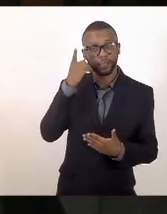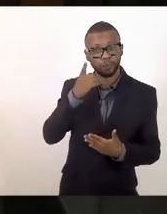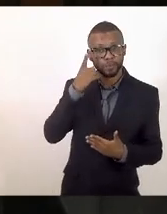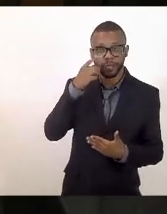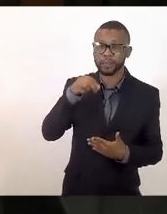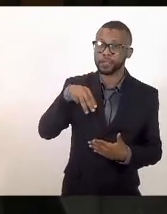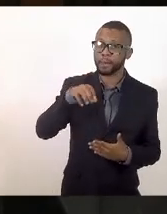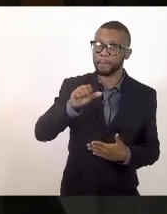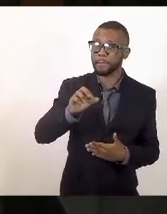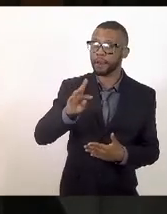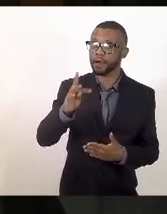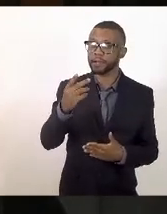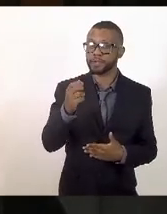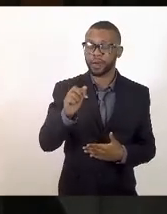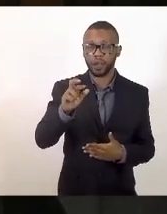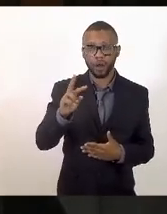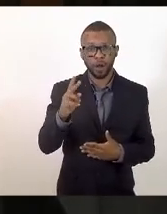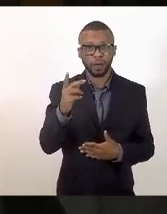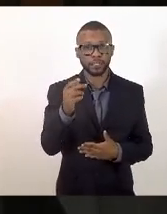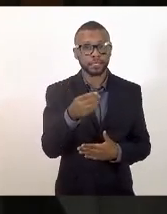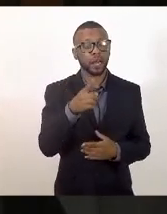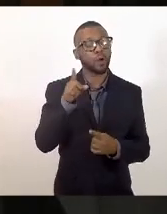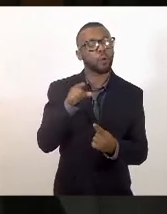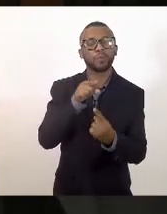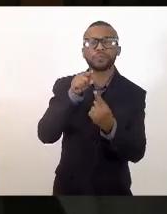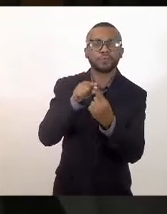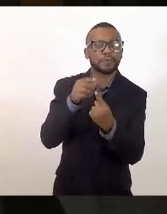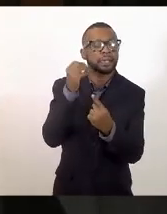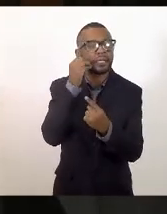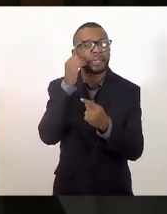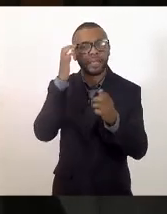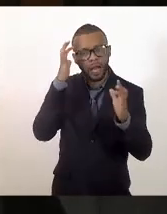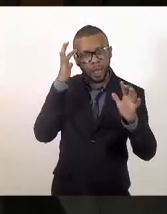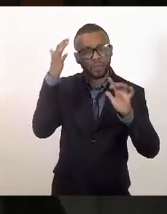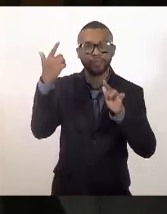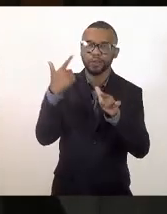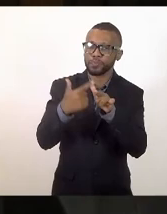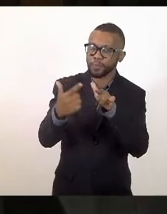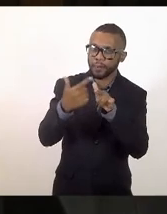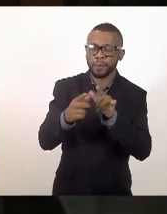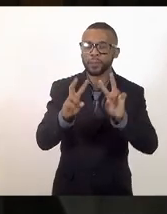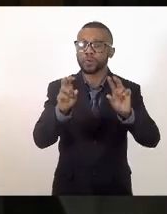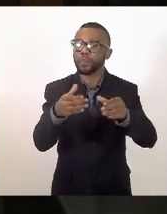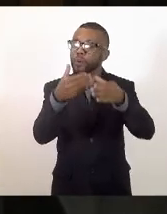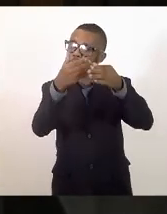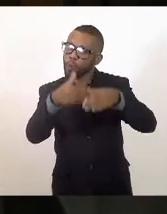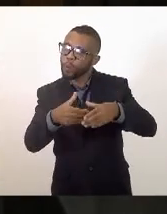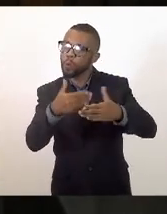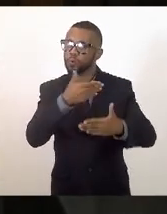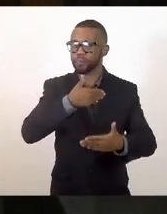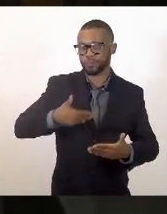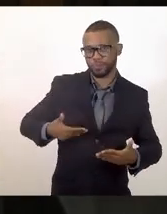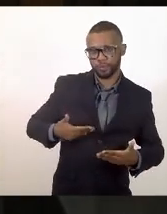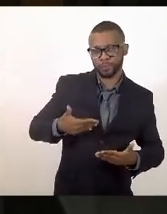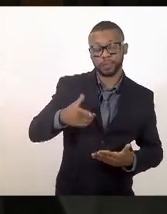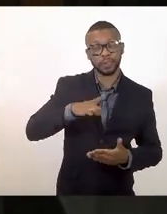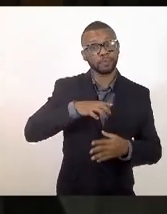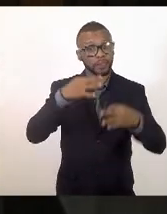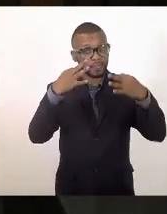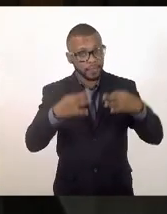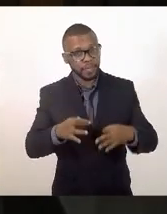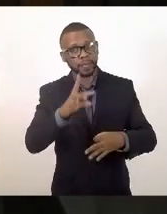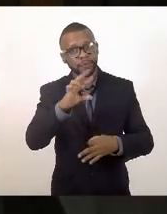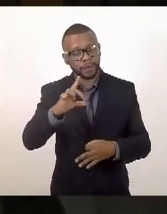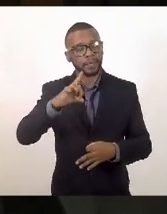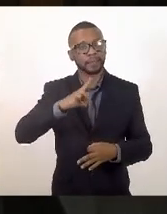tentar deslindar essas questões relacionadas aos concursos públicos. A gente tem tido êxito, deputada Marta Rocha, e certamente teremos mais